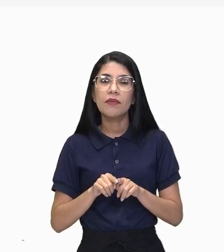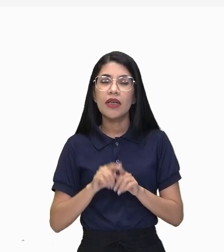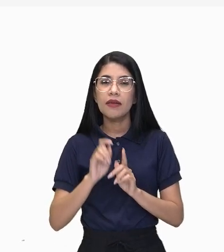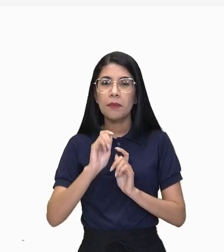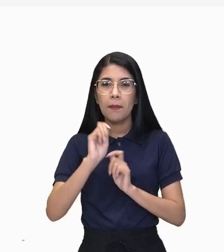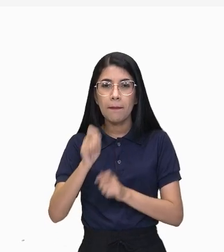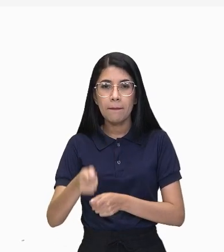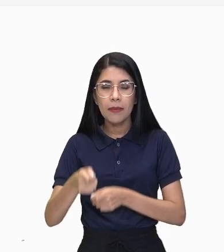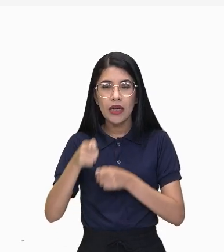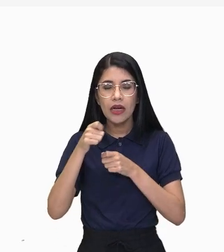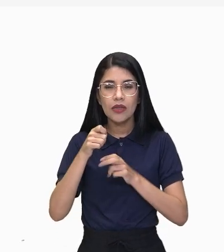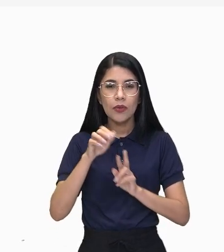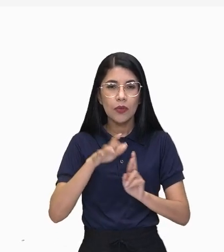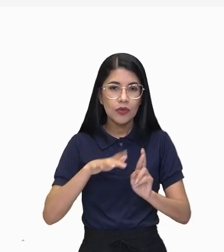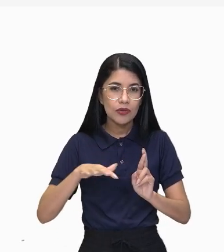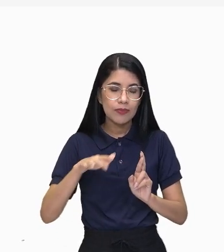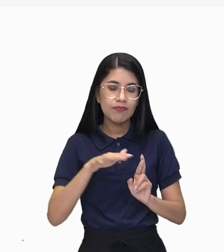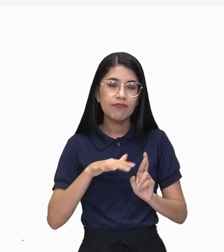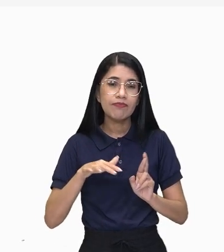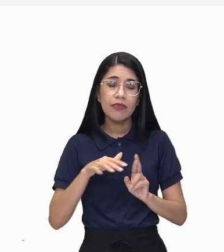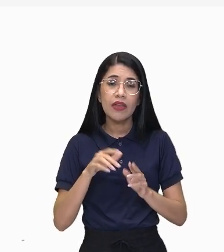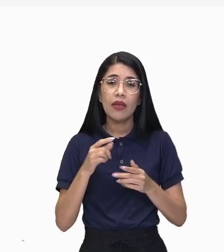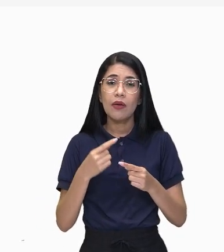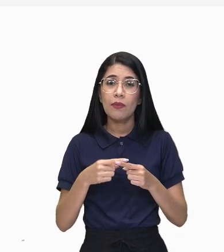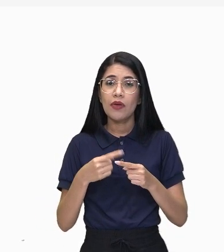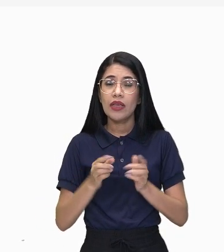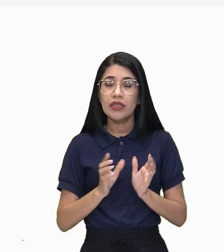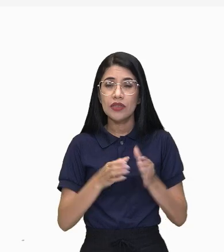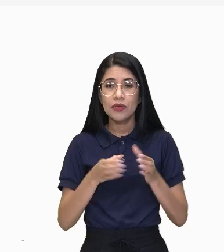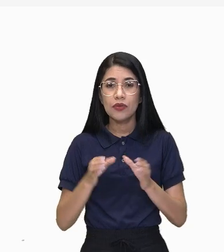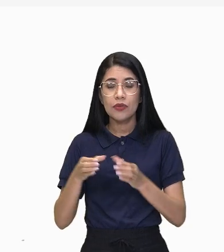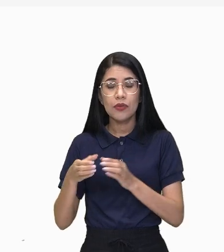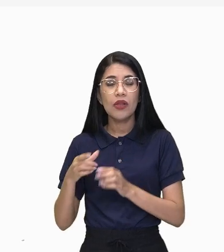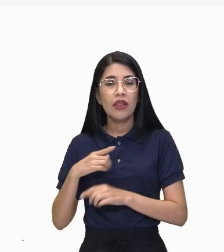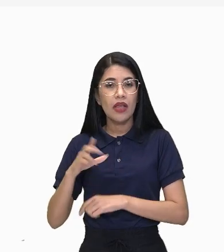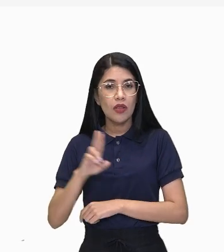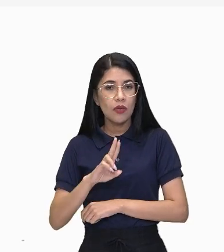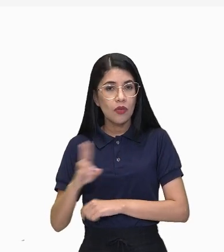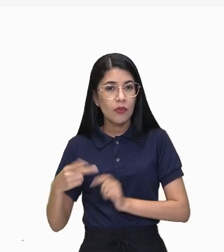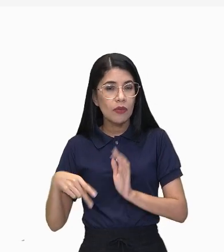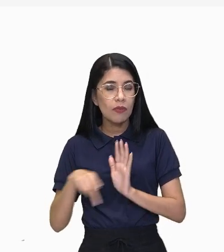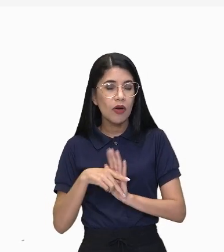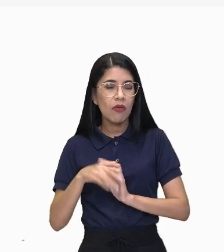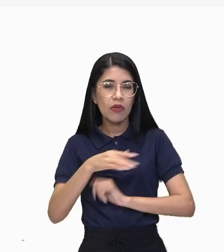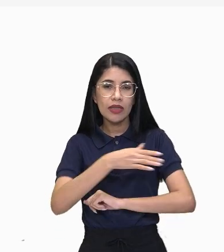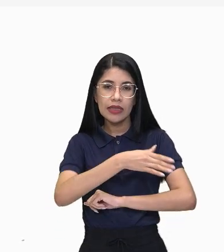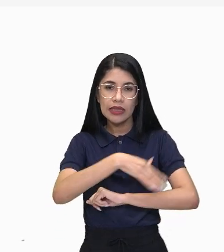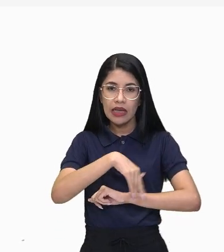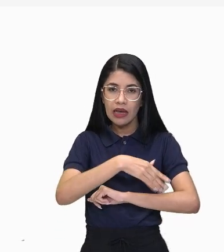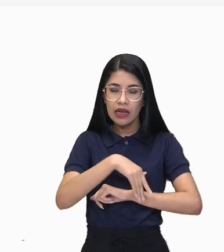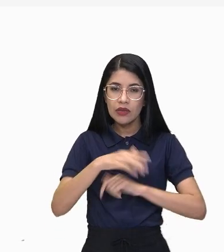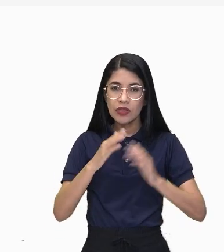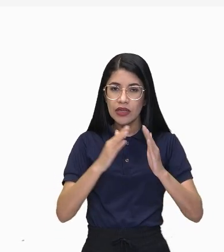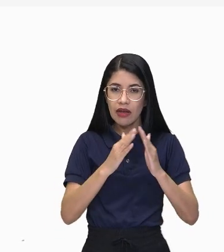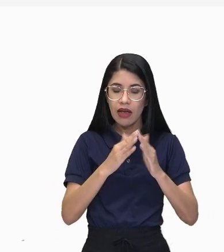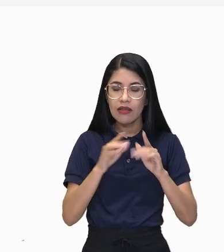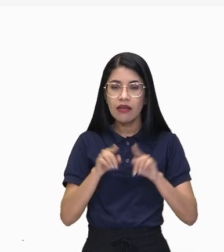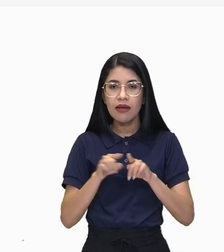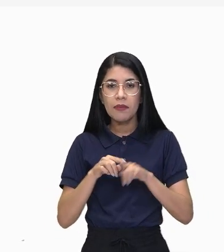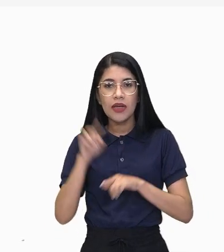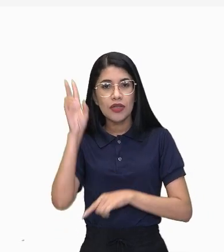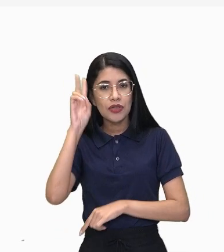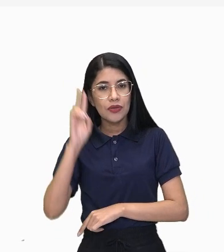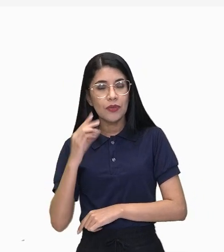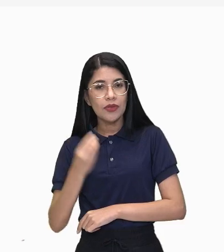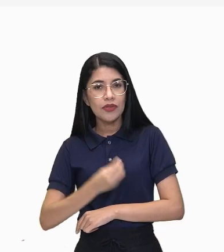Pescadores, populações ribeirinhas, porque essas pessoas aí que nós estamos falando, elas têm nome, elas têm endereço, história, né? Elas têm uma história de